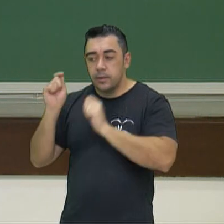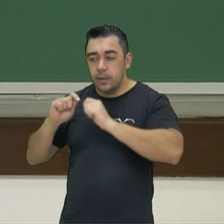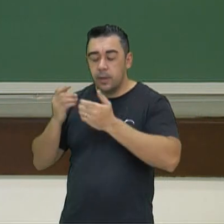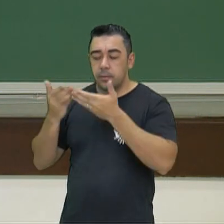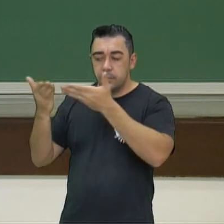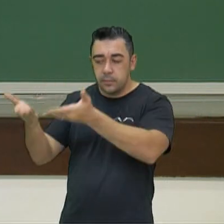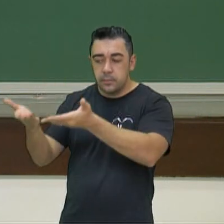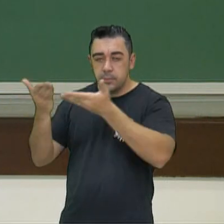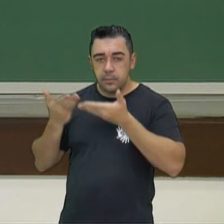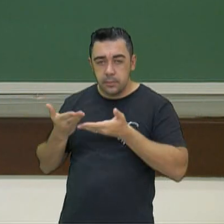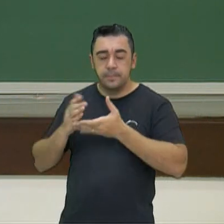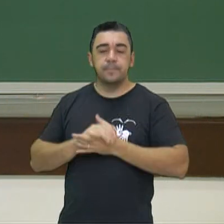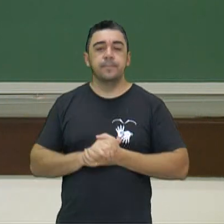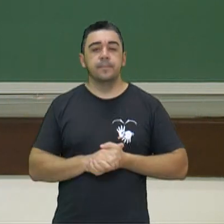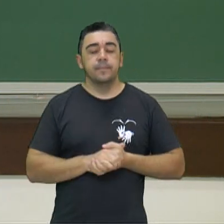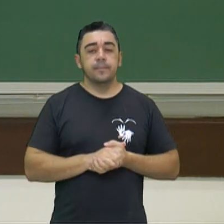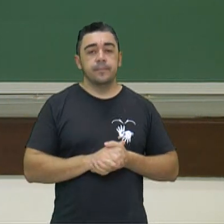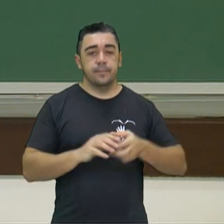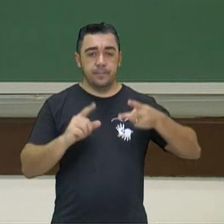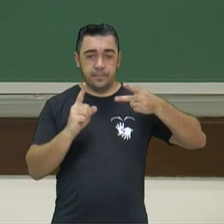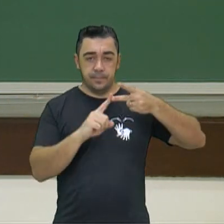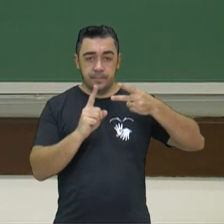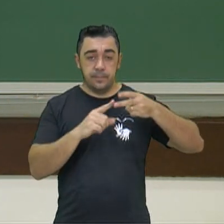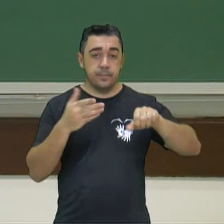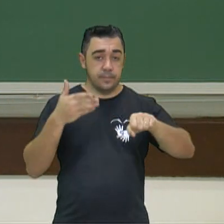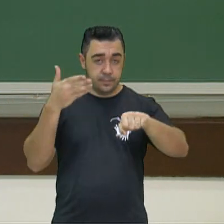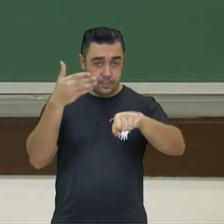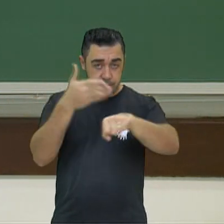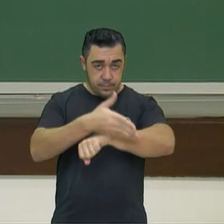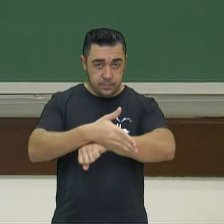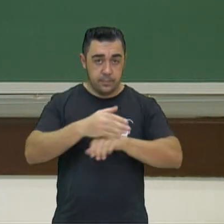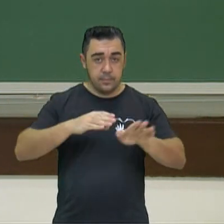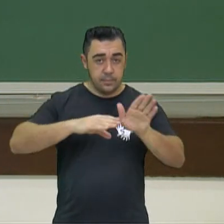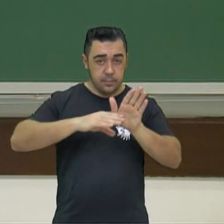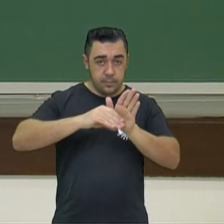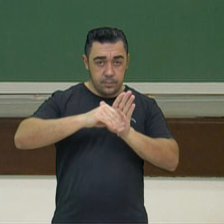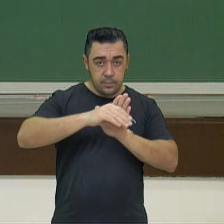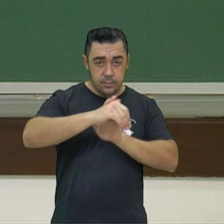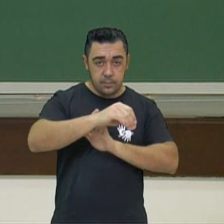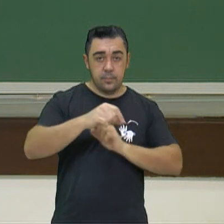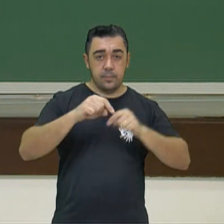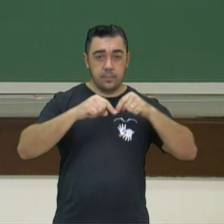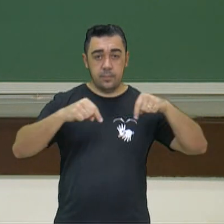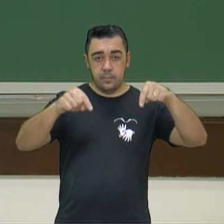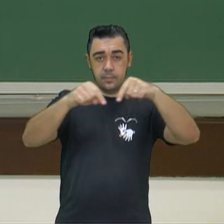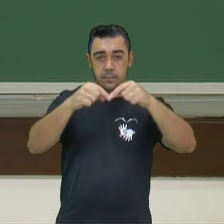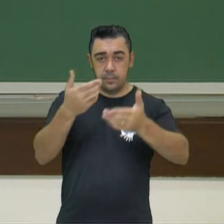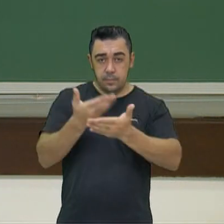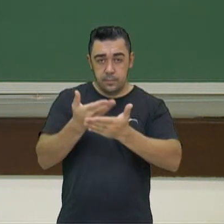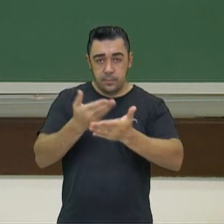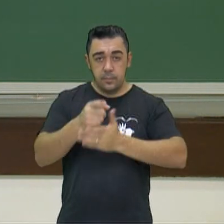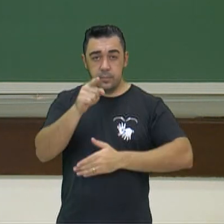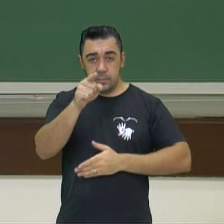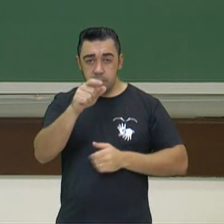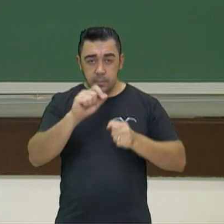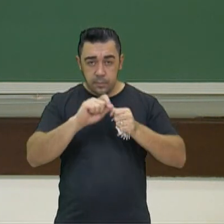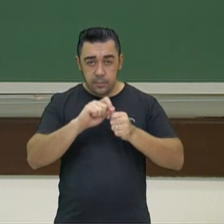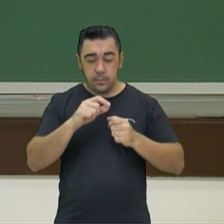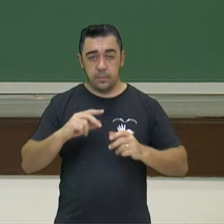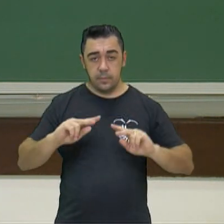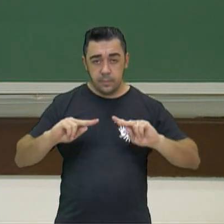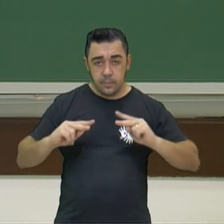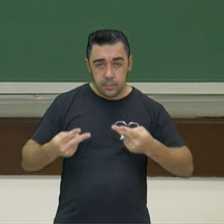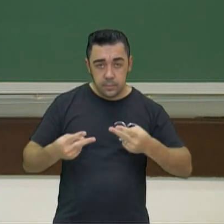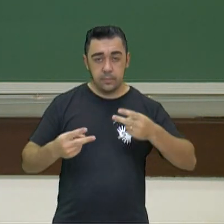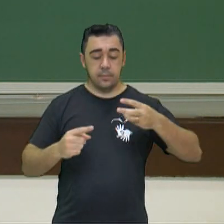devolver. Segundo recadinho, acesse quem está com o computador, quem está com o celular, o Google Classroom, para fazer a sua presença